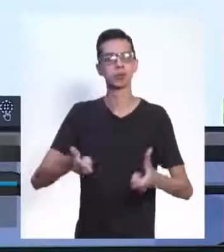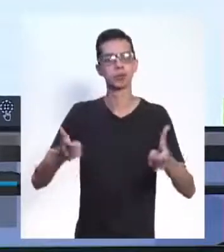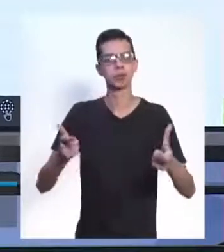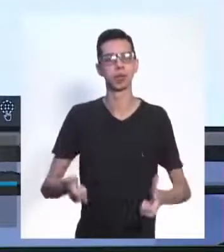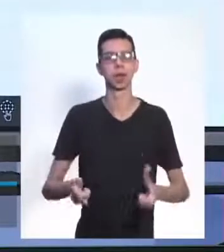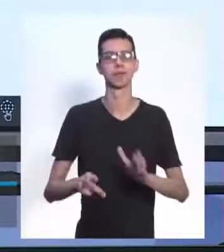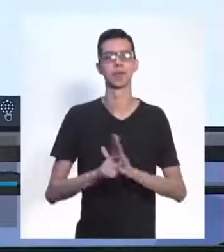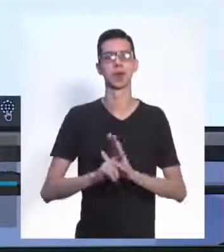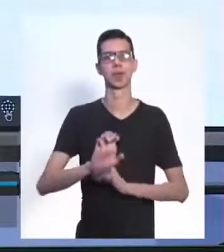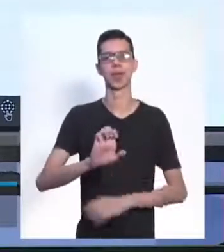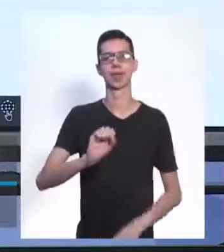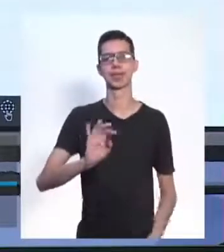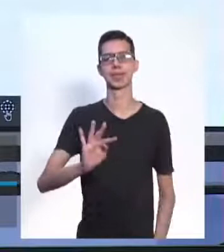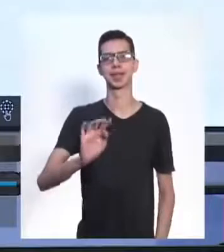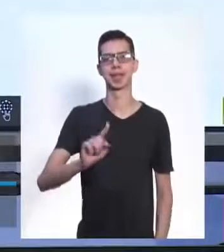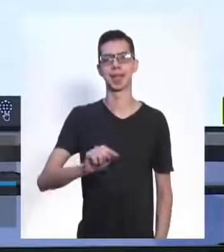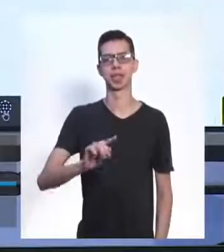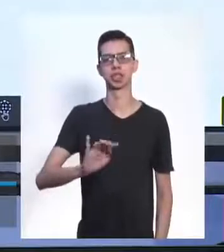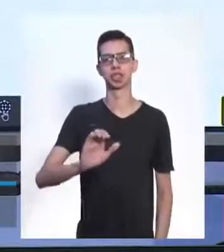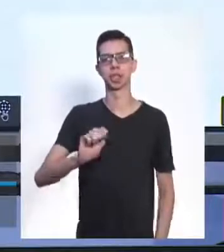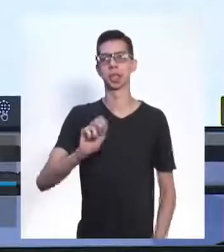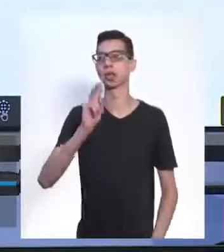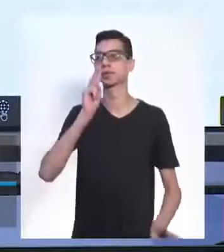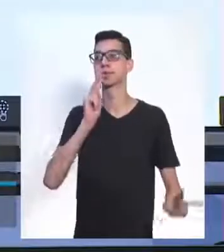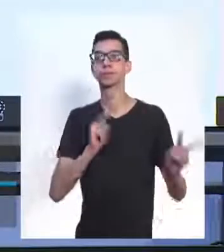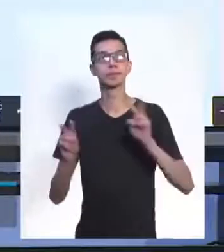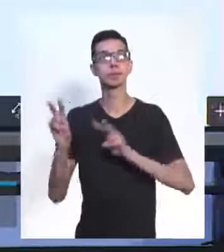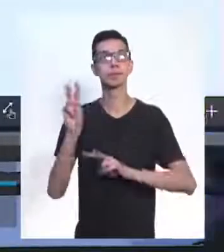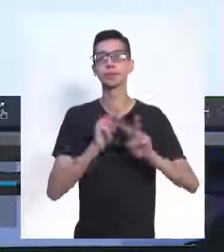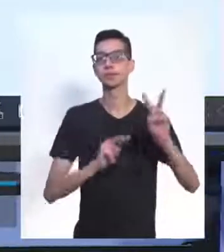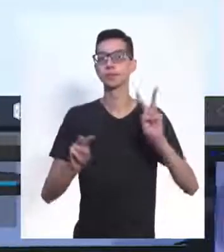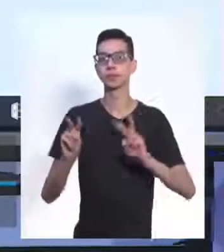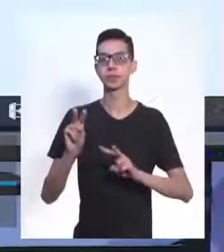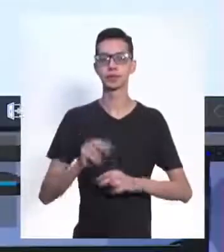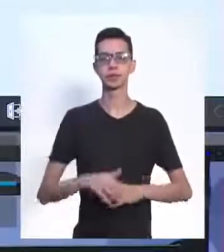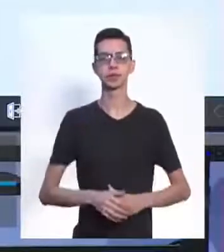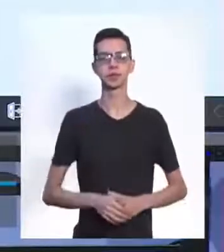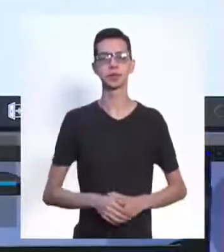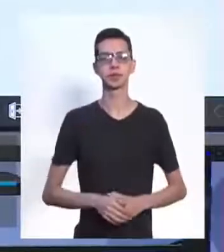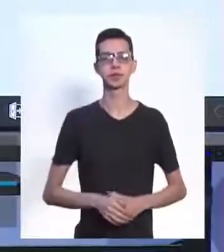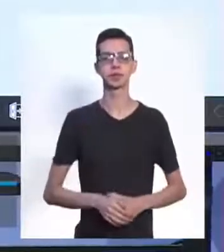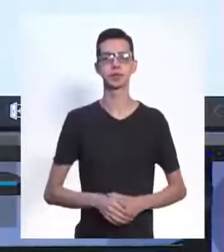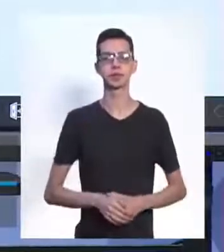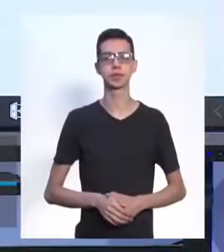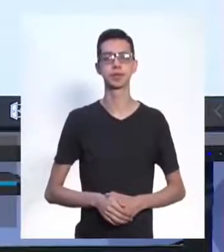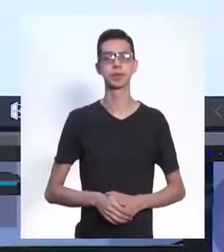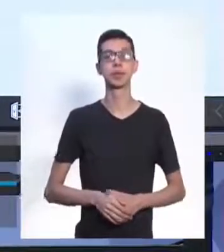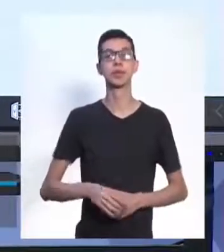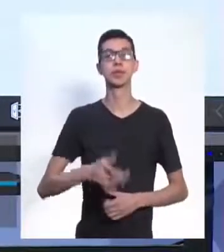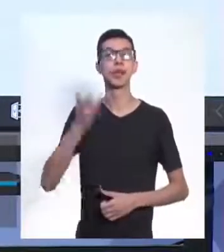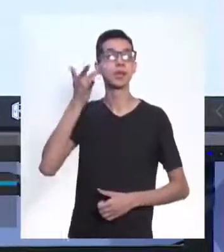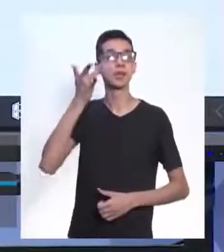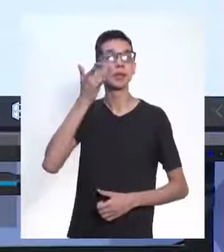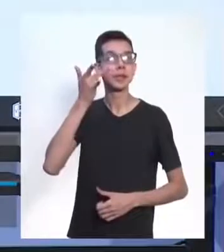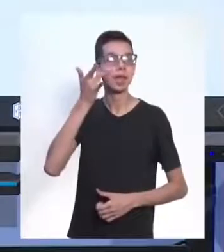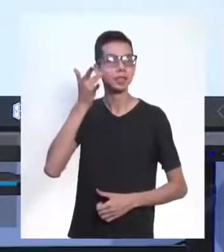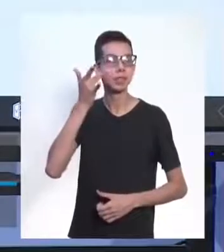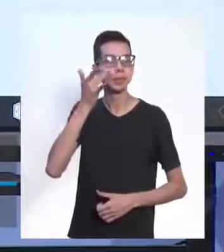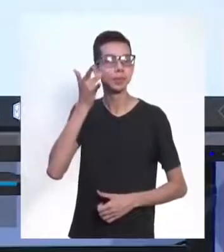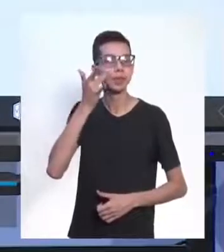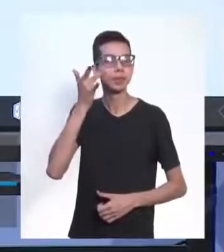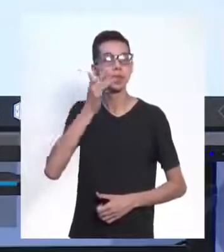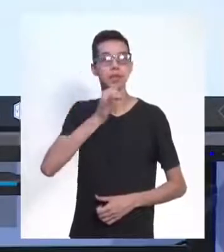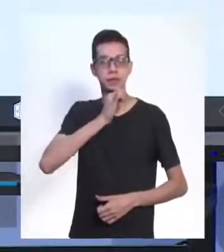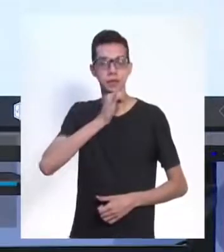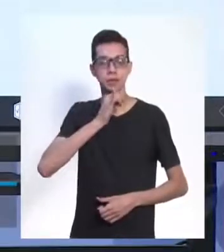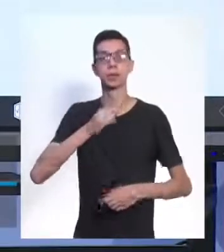do teatro. Então, vários elementos podem tratar, tá? Do cenário. Eu trouxe para